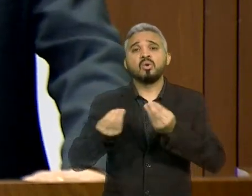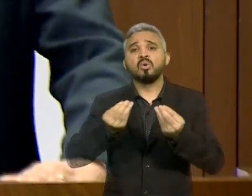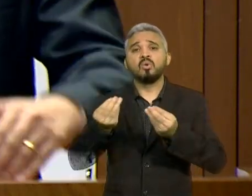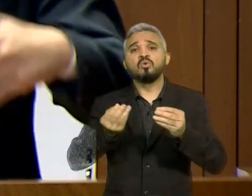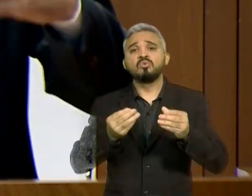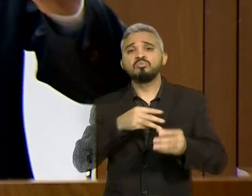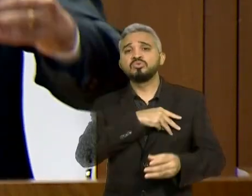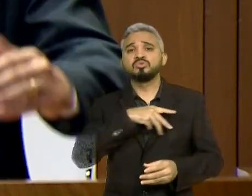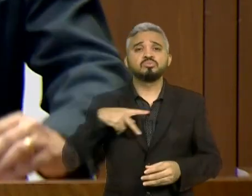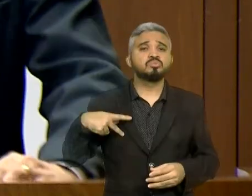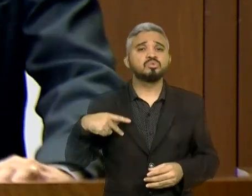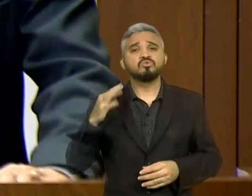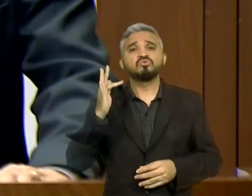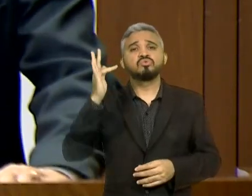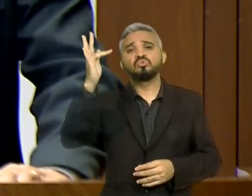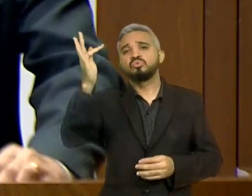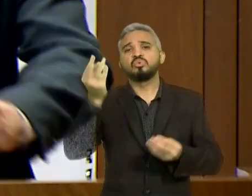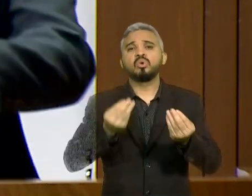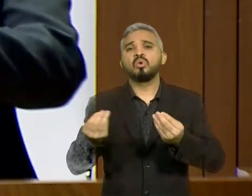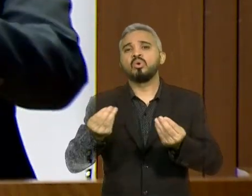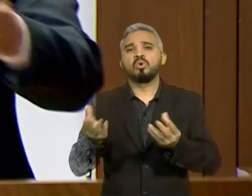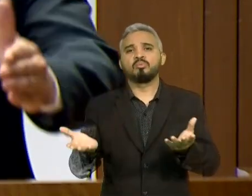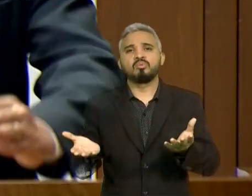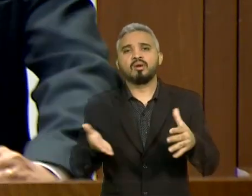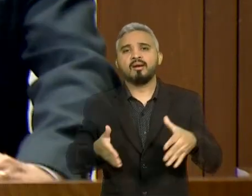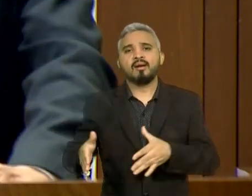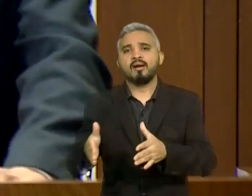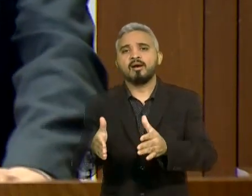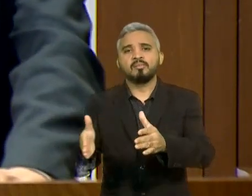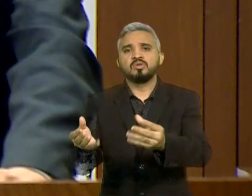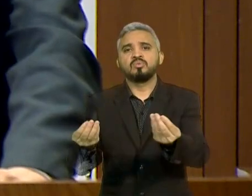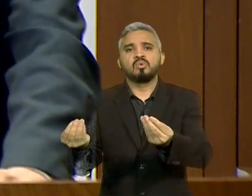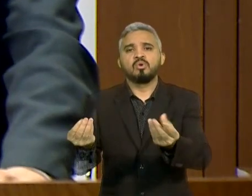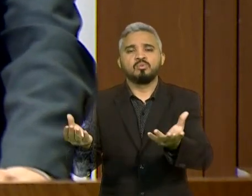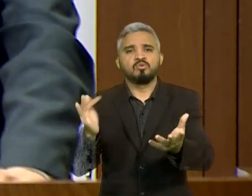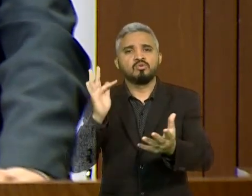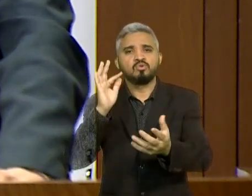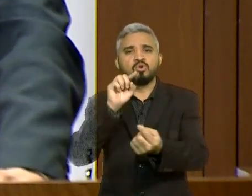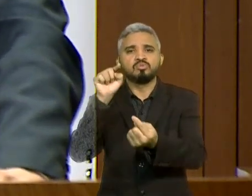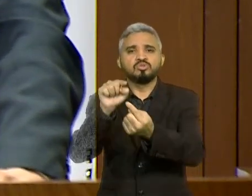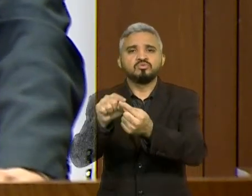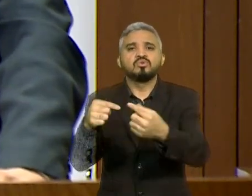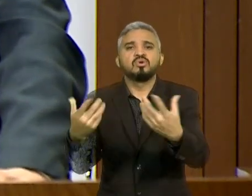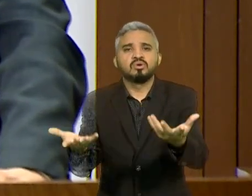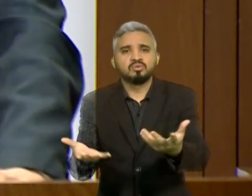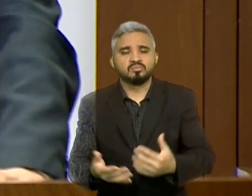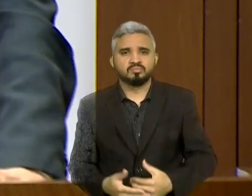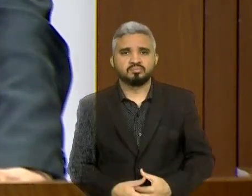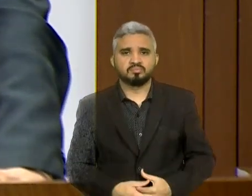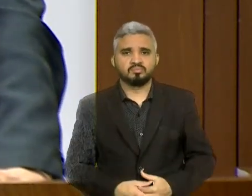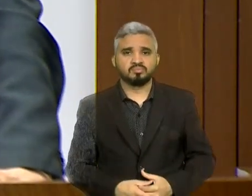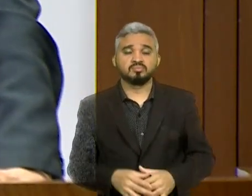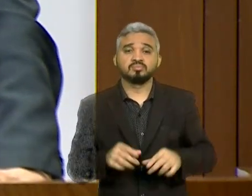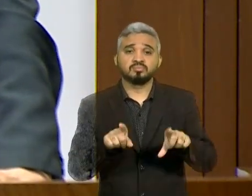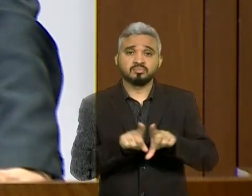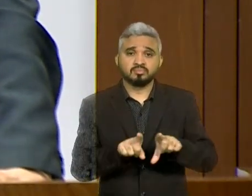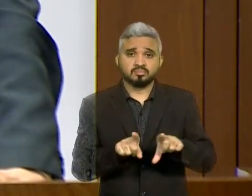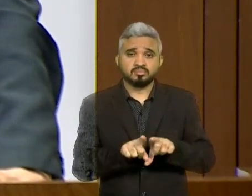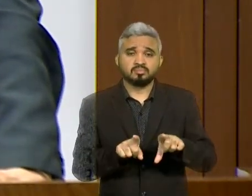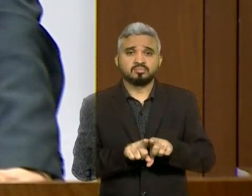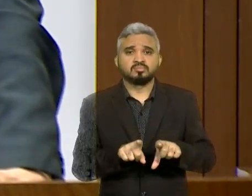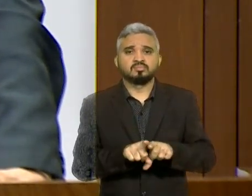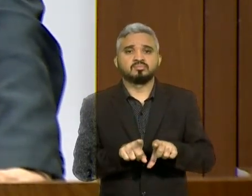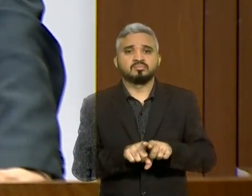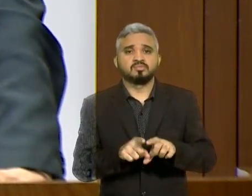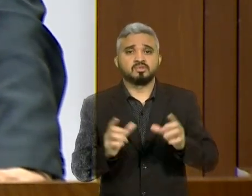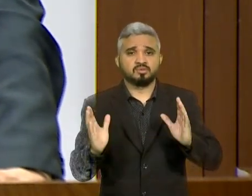Público no futuro do país. E, obviamente, sem deixar de discutir o que foi a atuação do Ministério Público durante a Operação